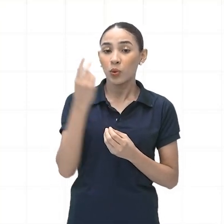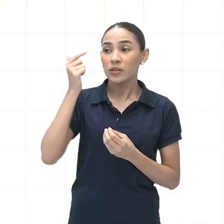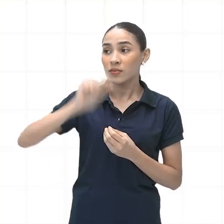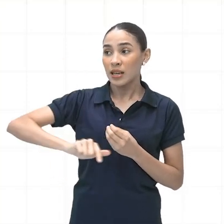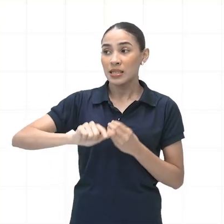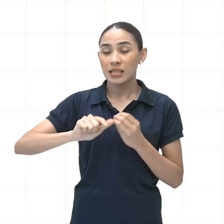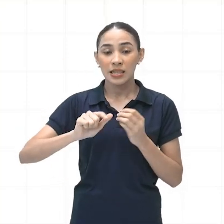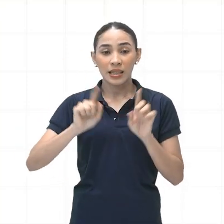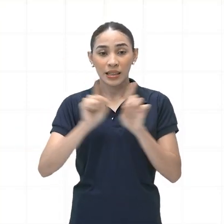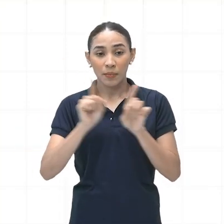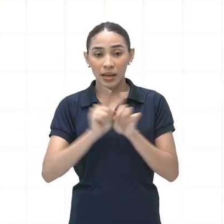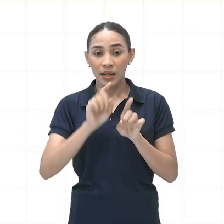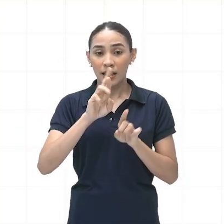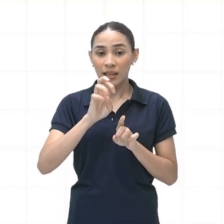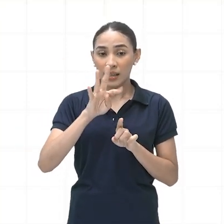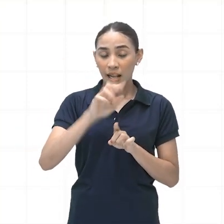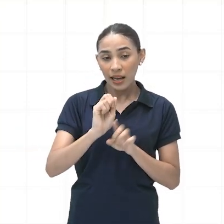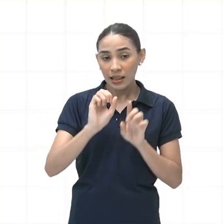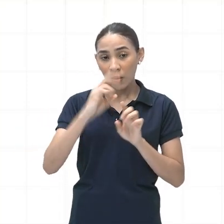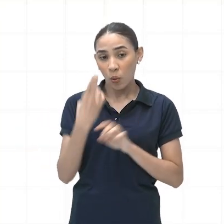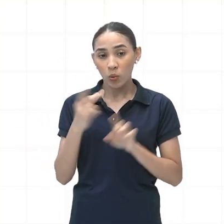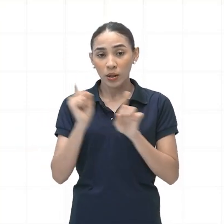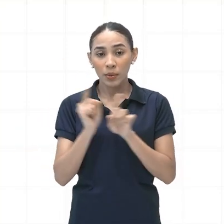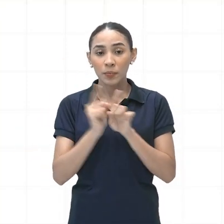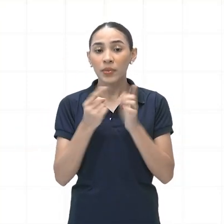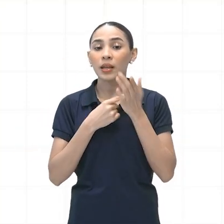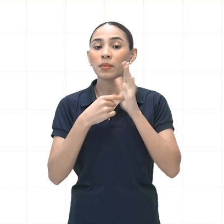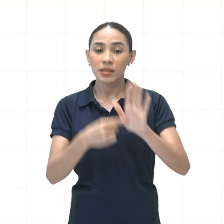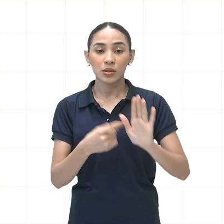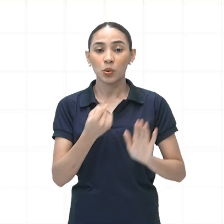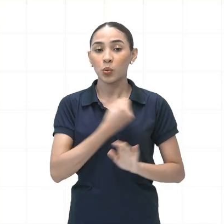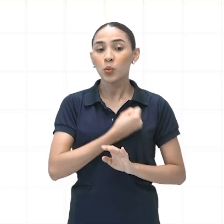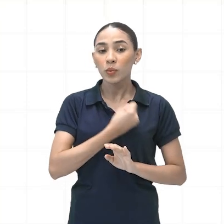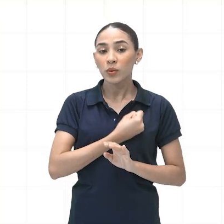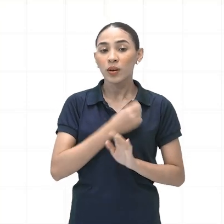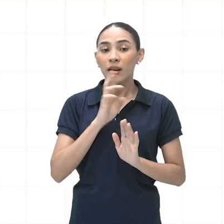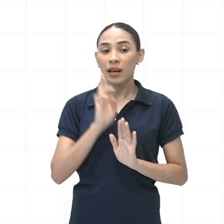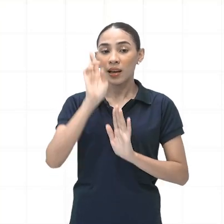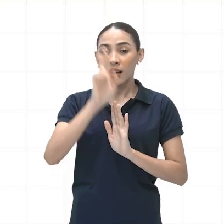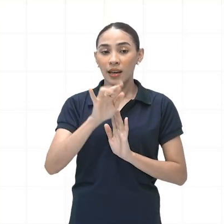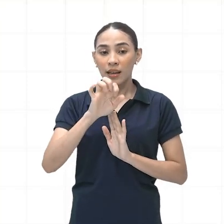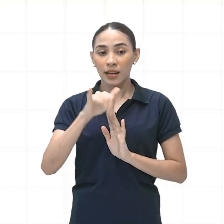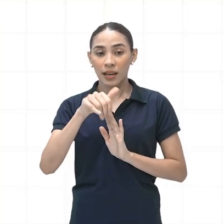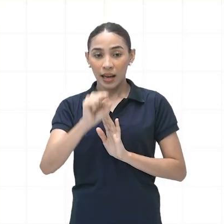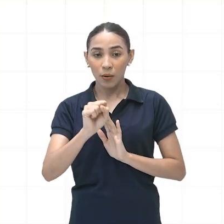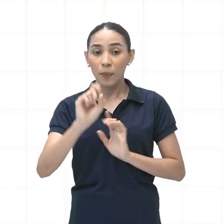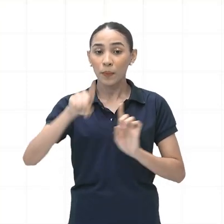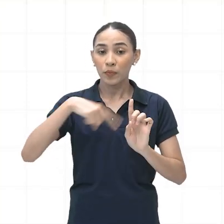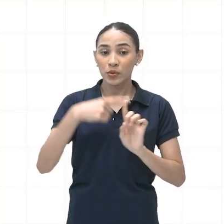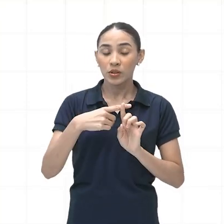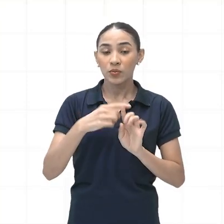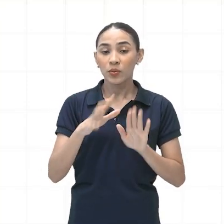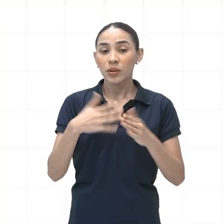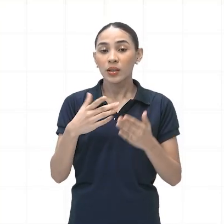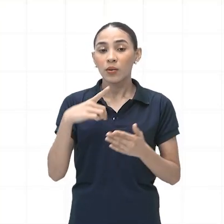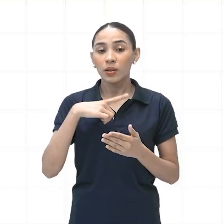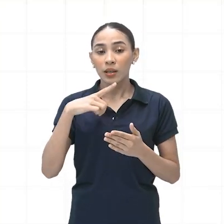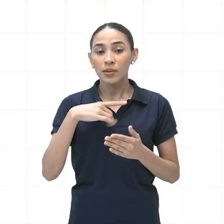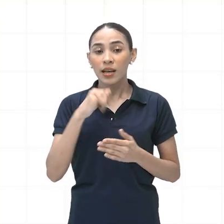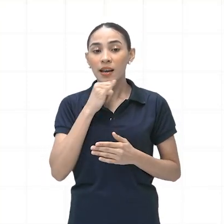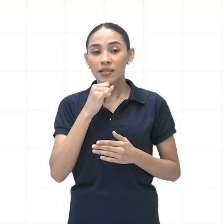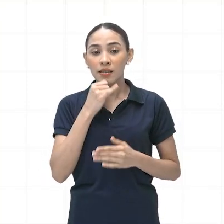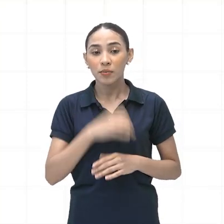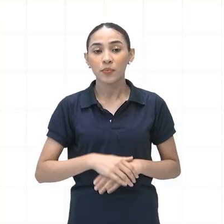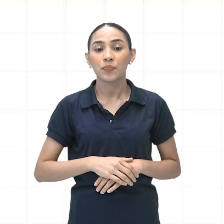reta, ou que nenhum ponto da reta represente dois números reais positivos. E aqui nós temos a nossa